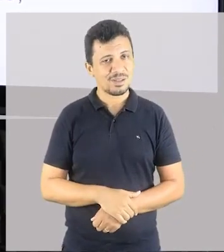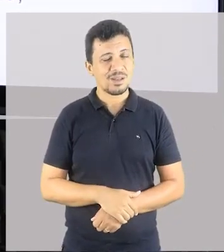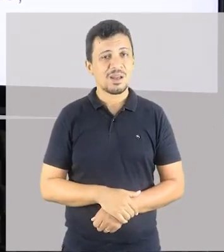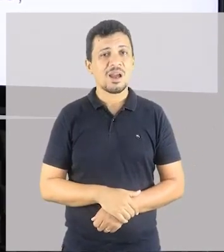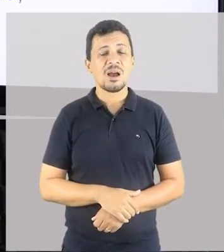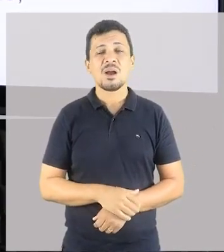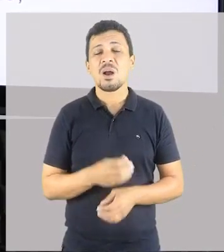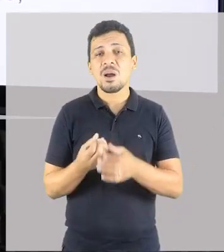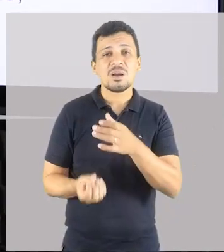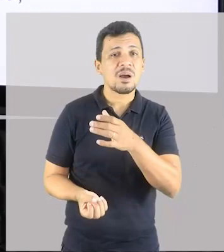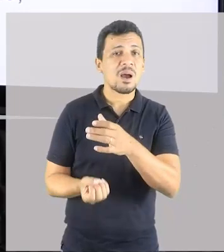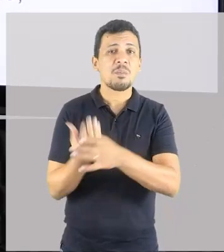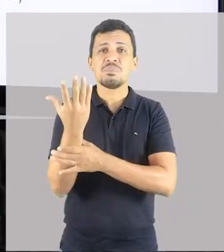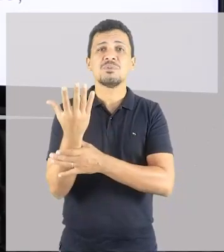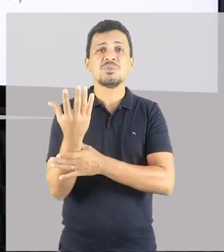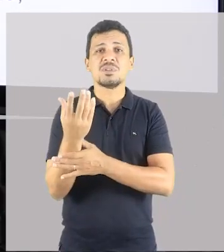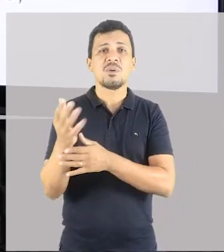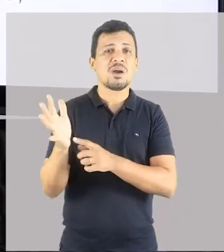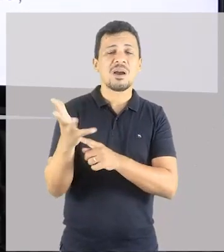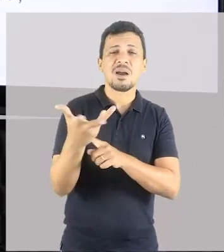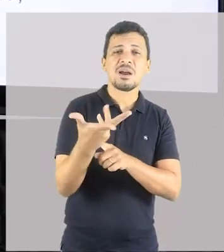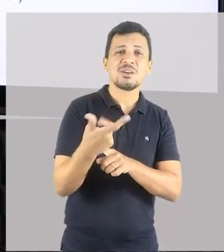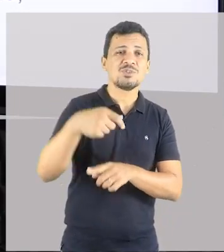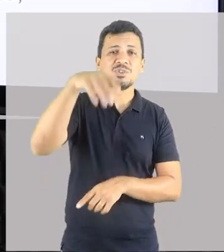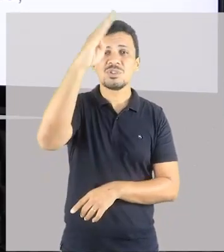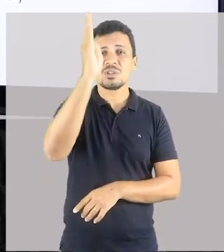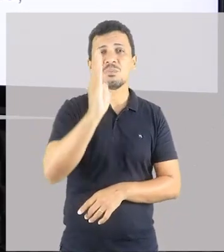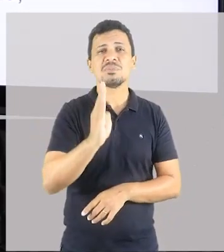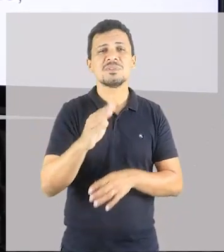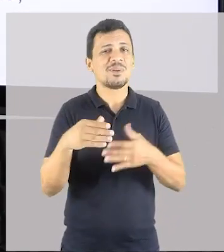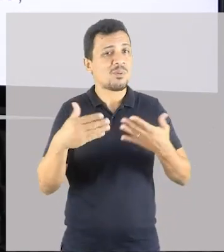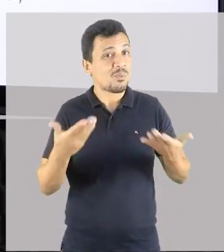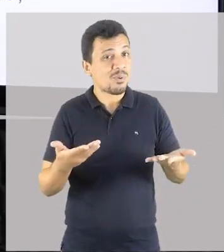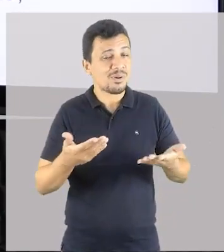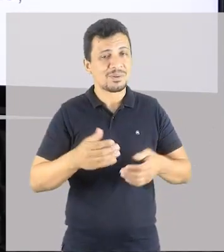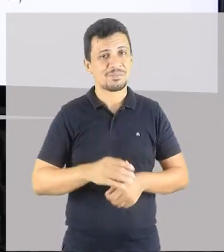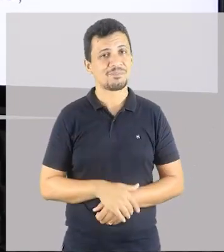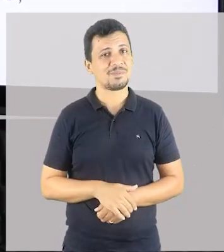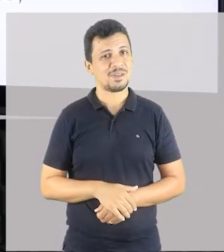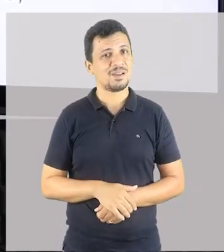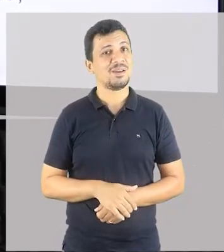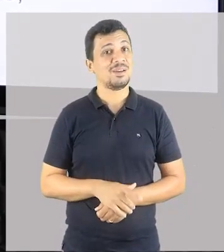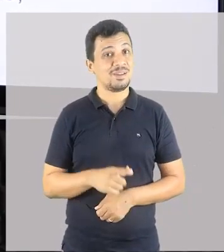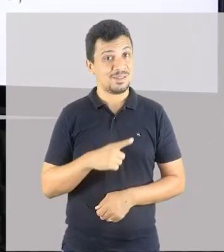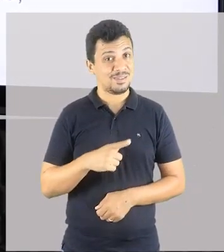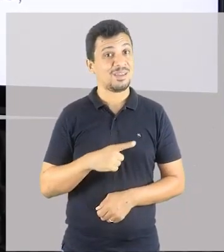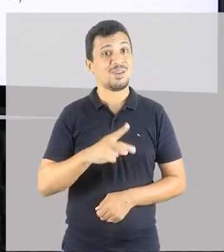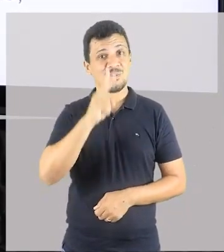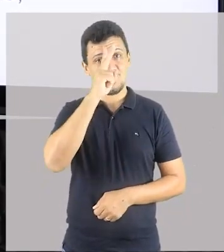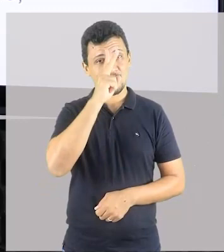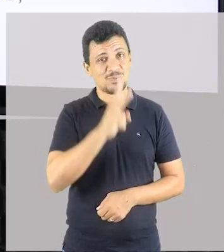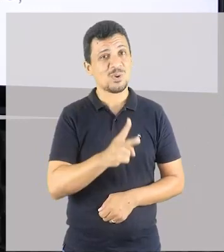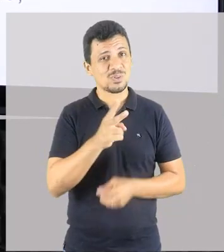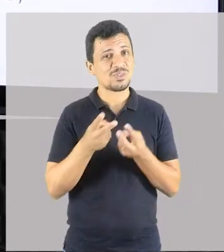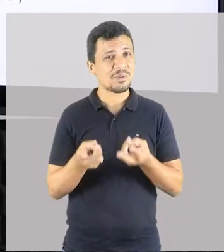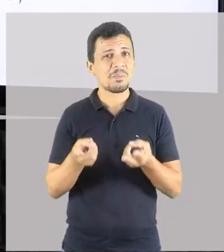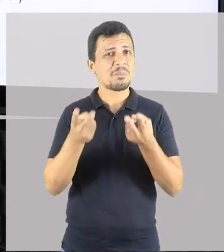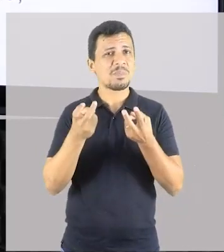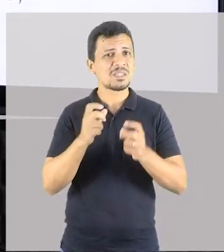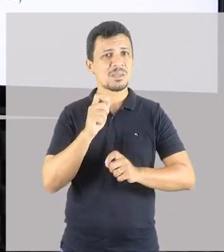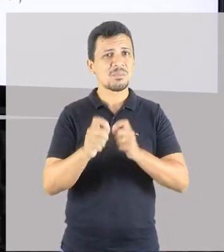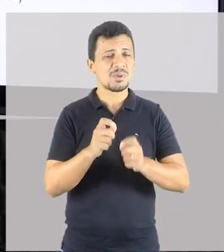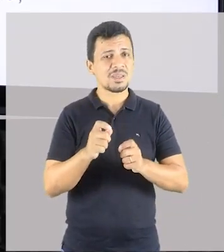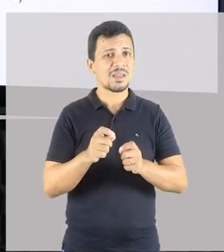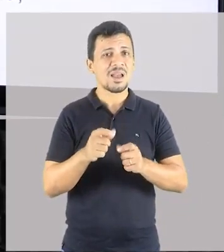a produção da nação brasileira. Tanto, isso é tão forte, que você vai perceber que até a preocupação